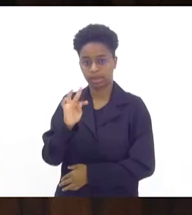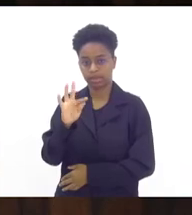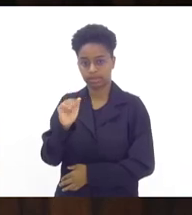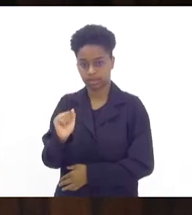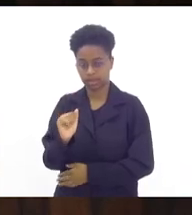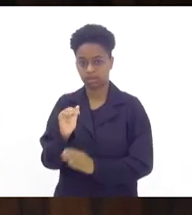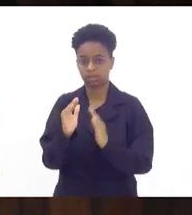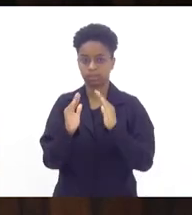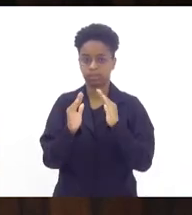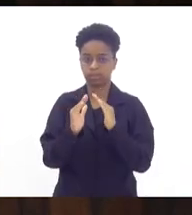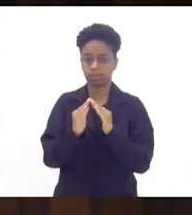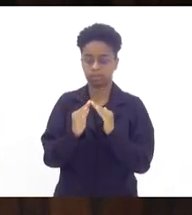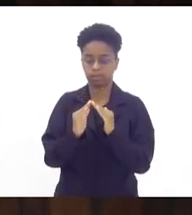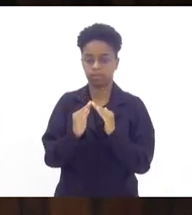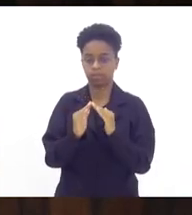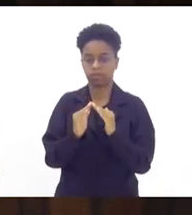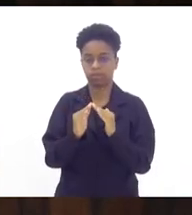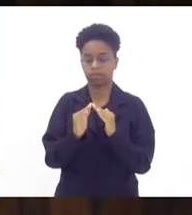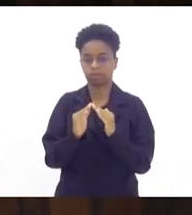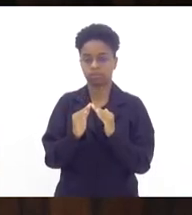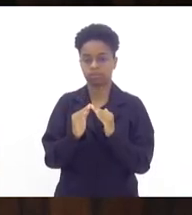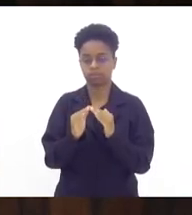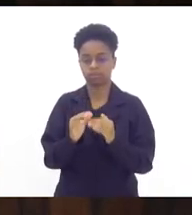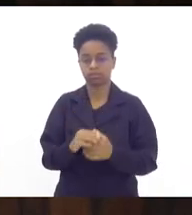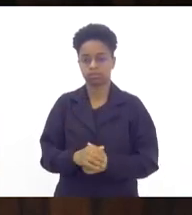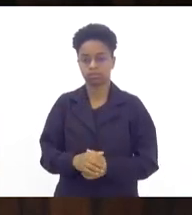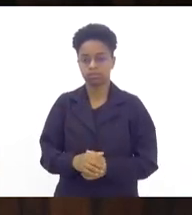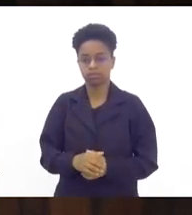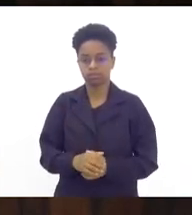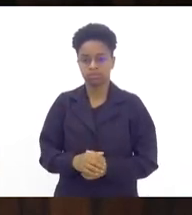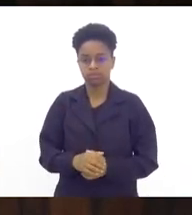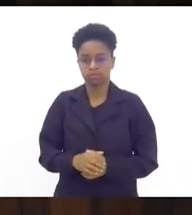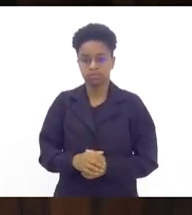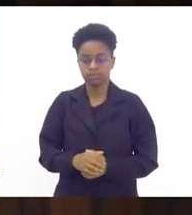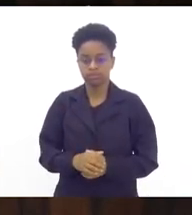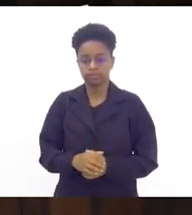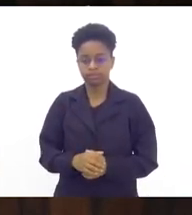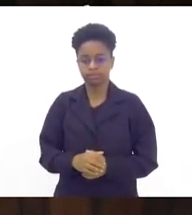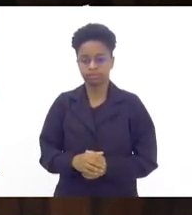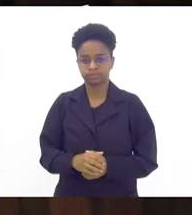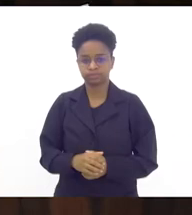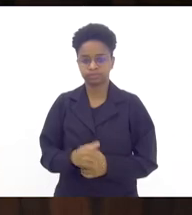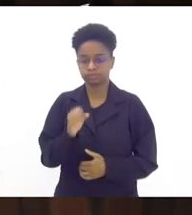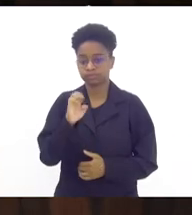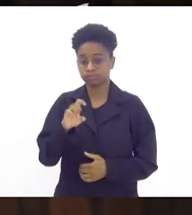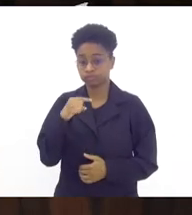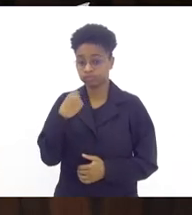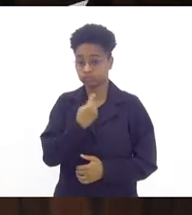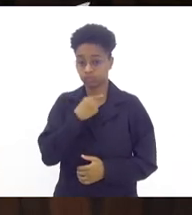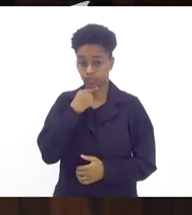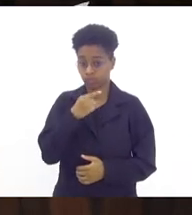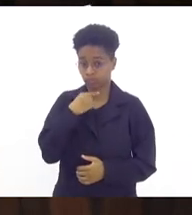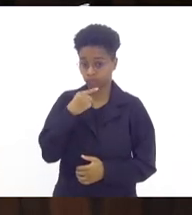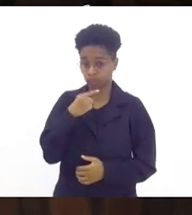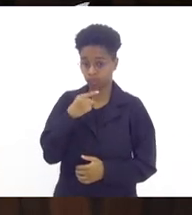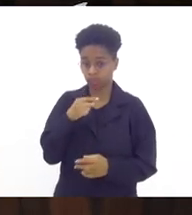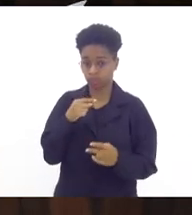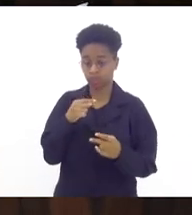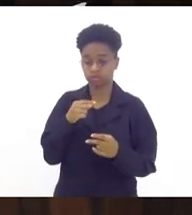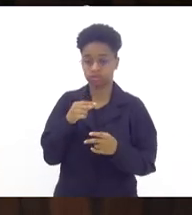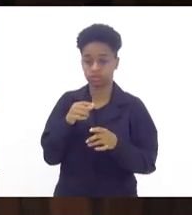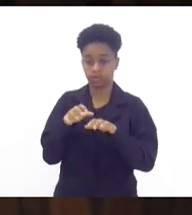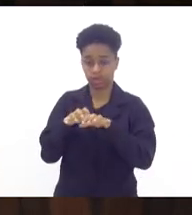moradora Se não conseguirmos o Major PM do